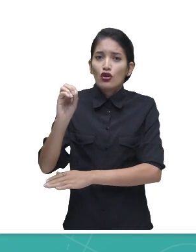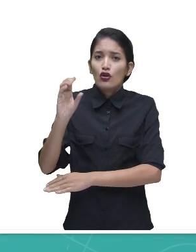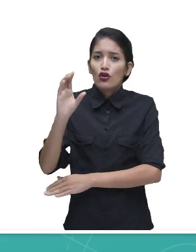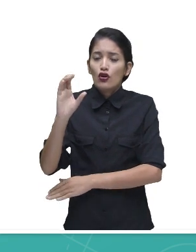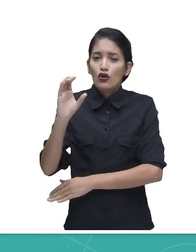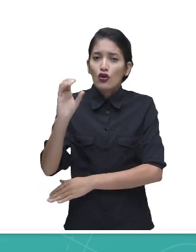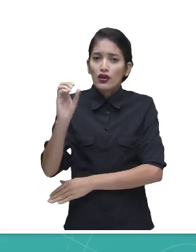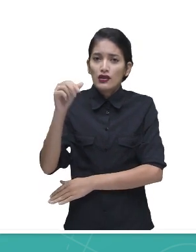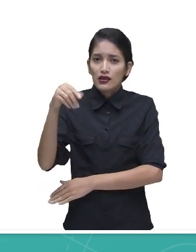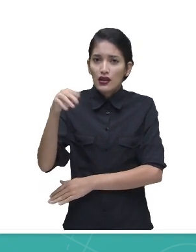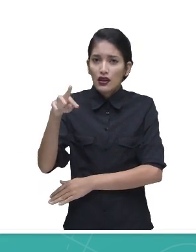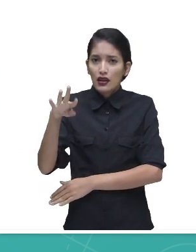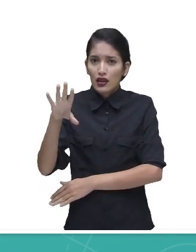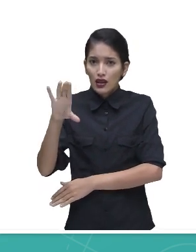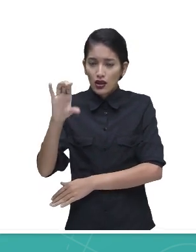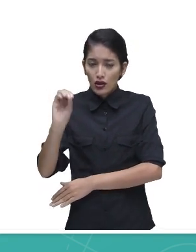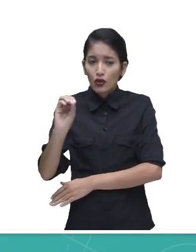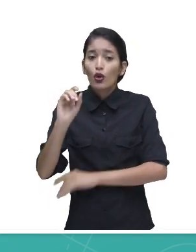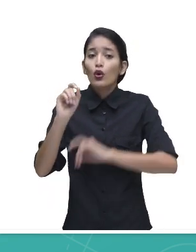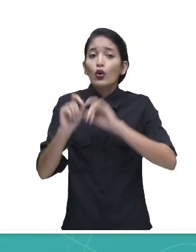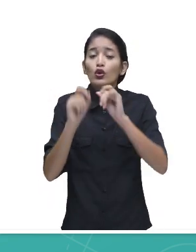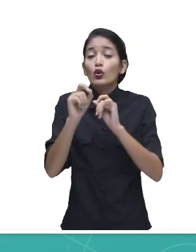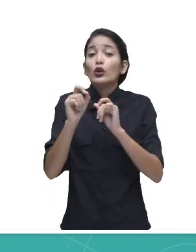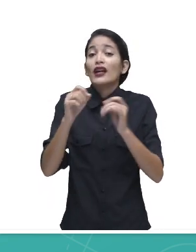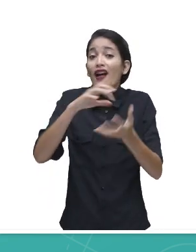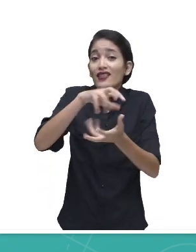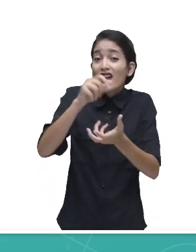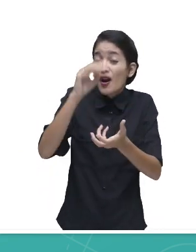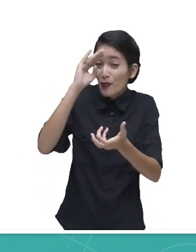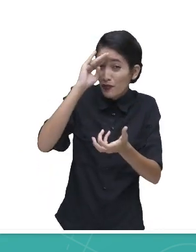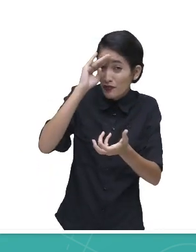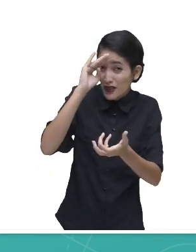né? O modelo geocêntrico.